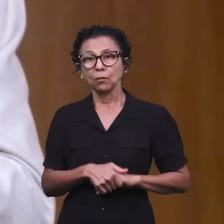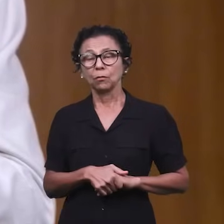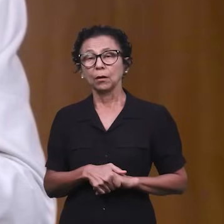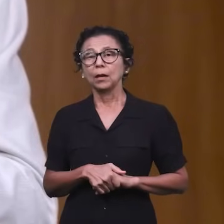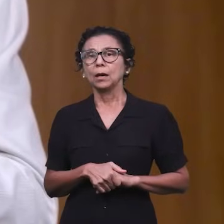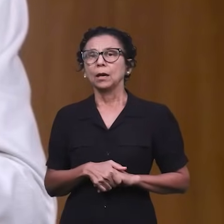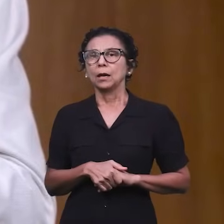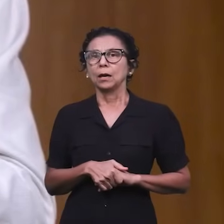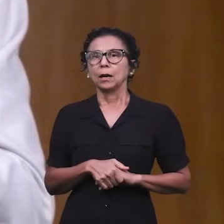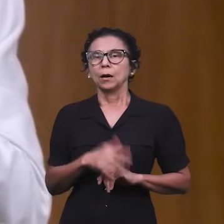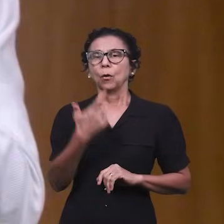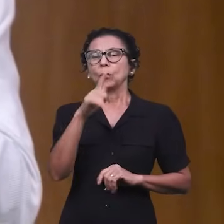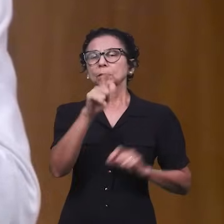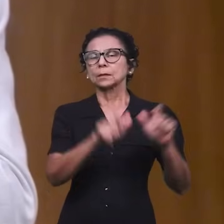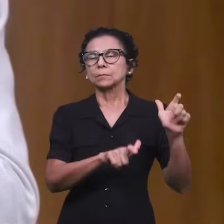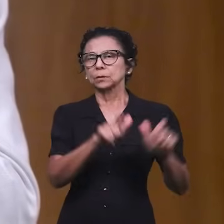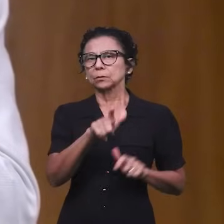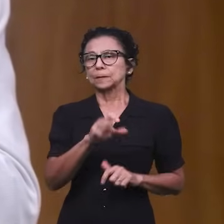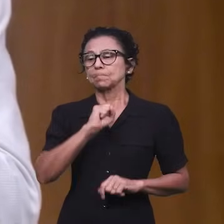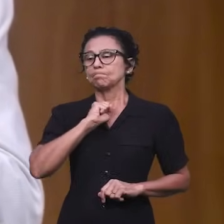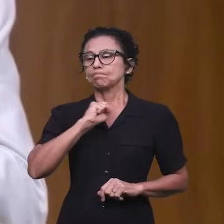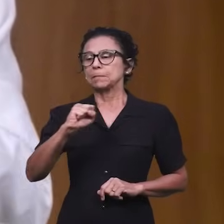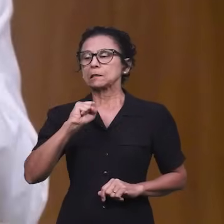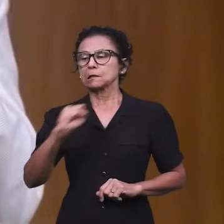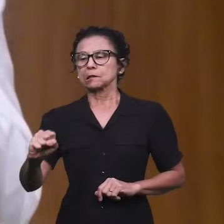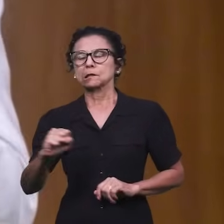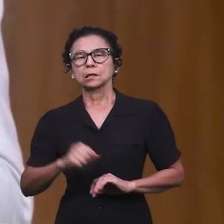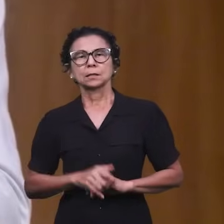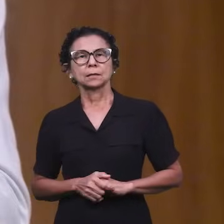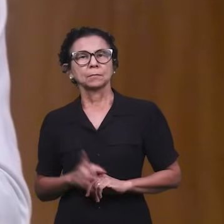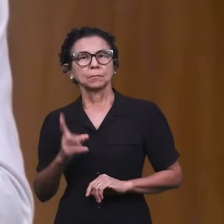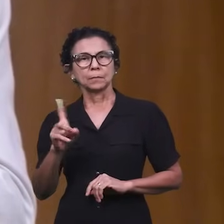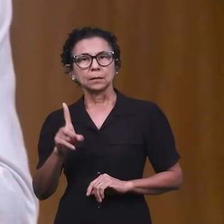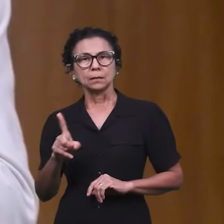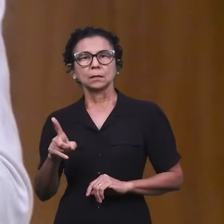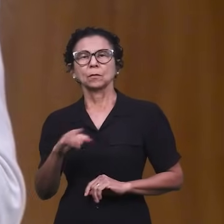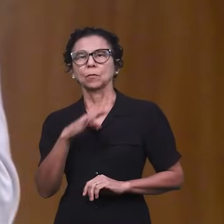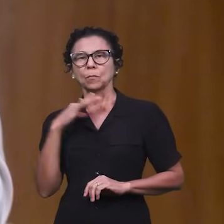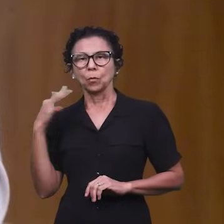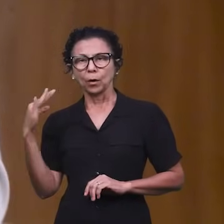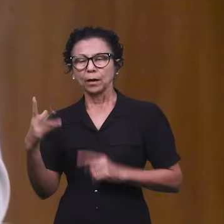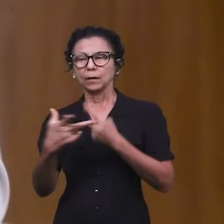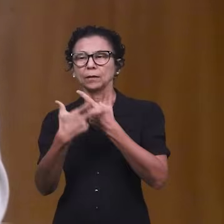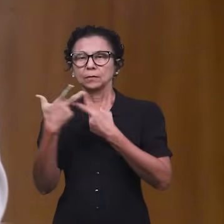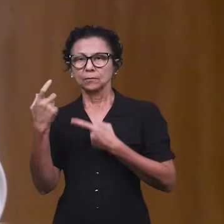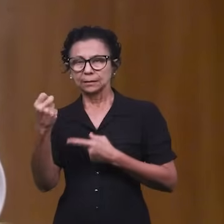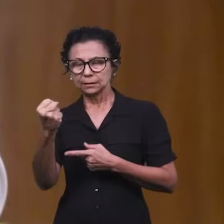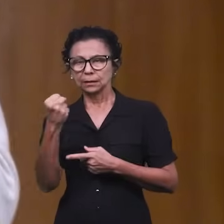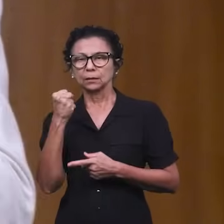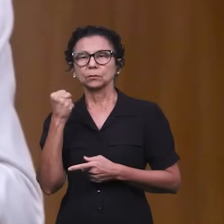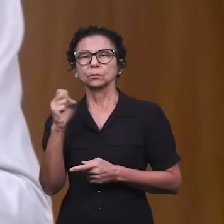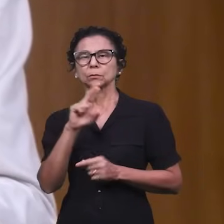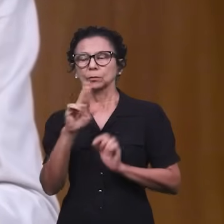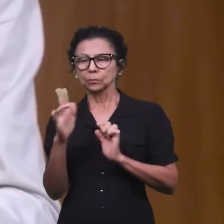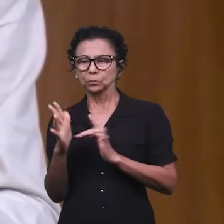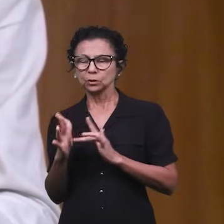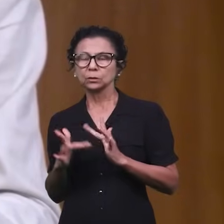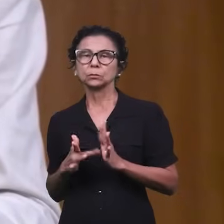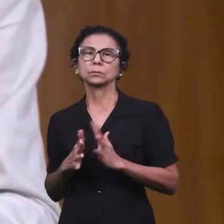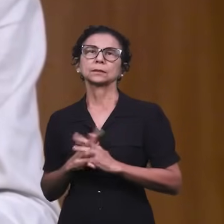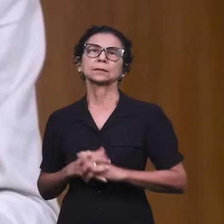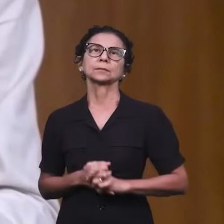aqueles dois. Podia ser outros dois. Podia ser outros dois. Hoje é uma mensageira, amanhã é outro. O que nunca